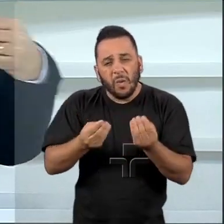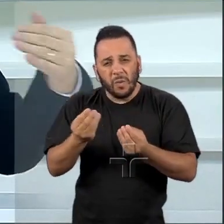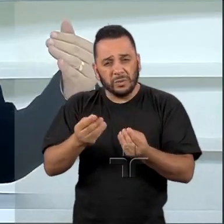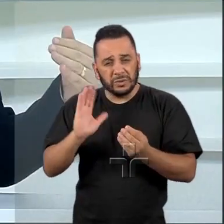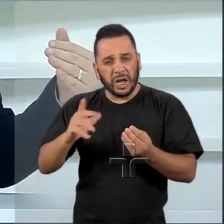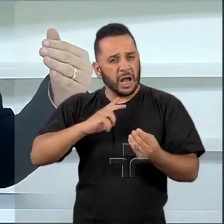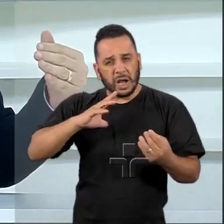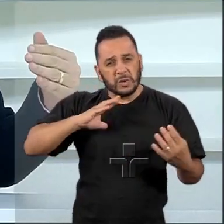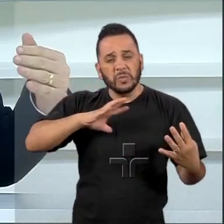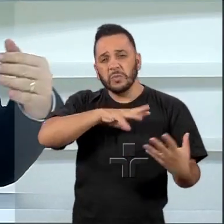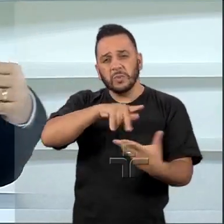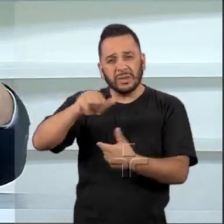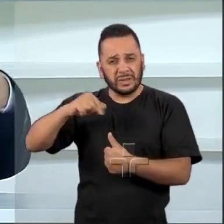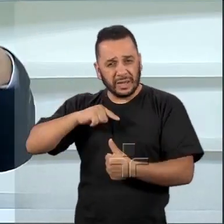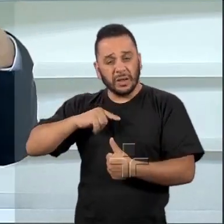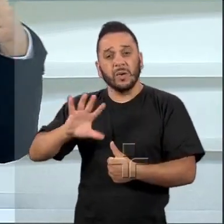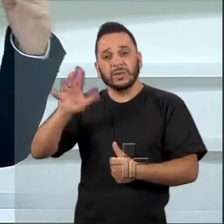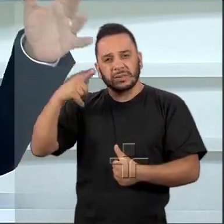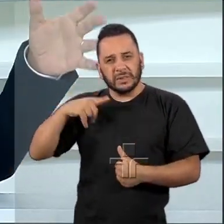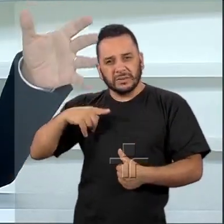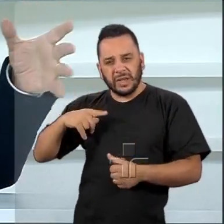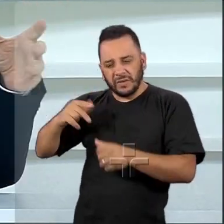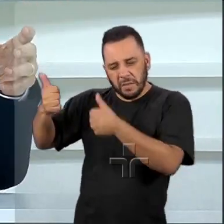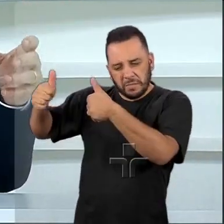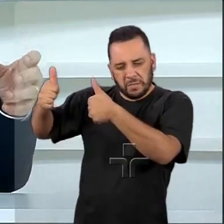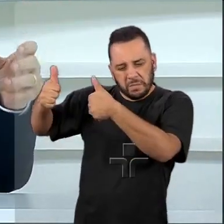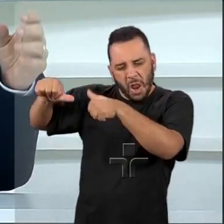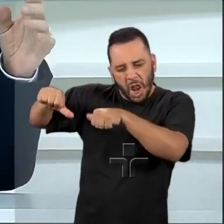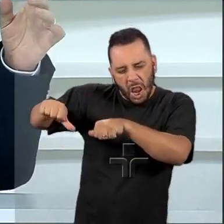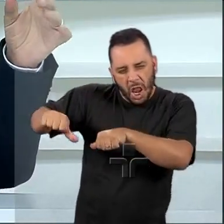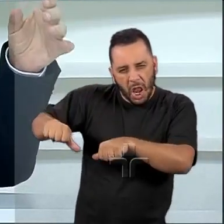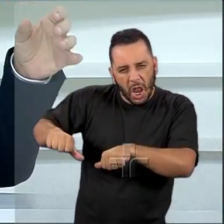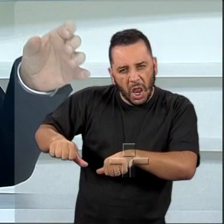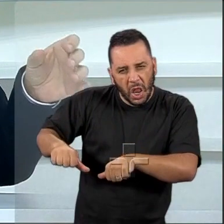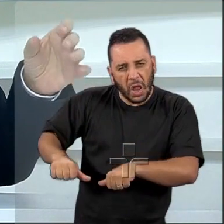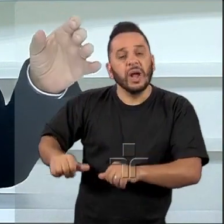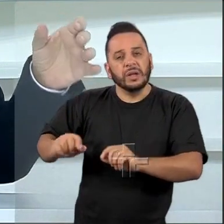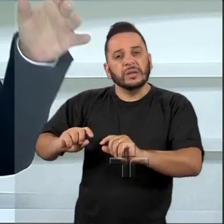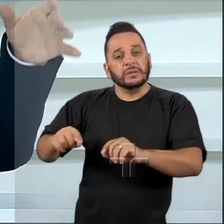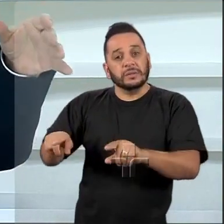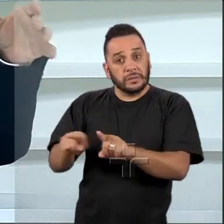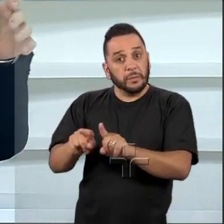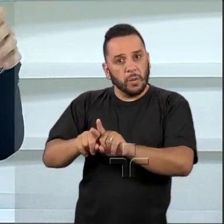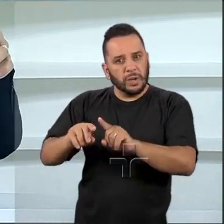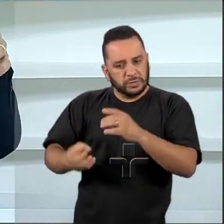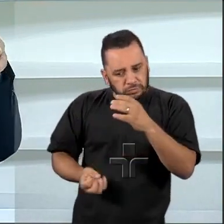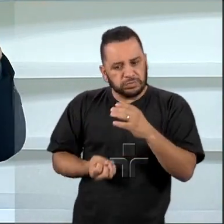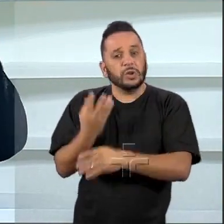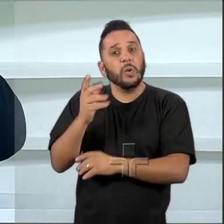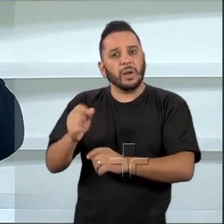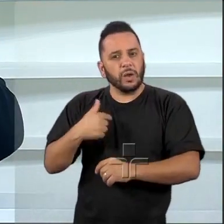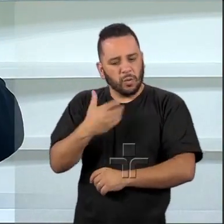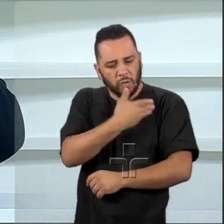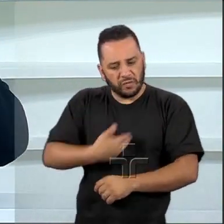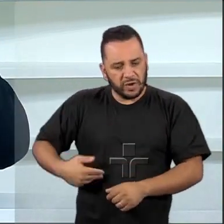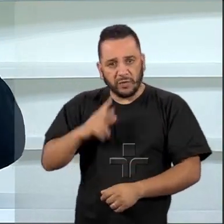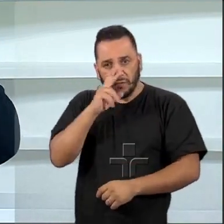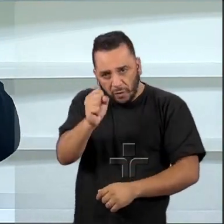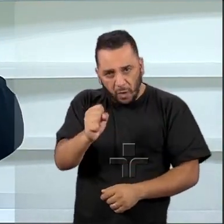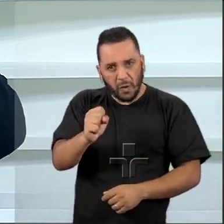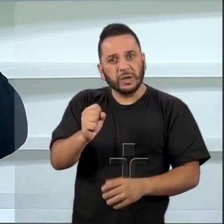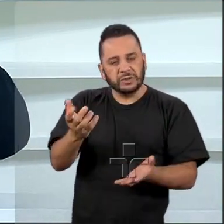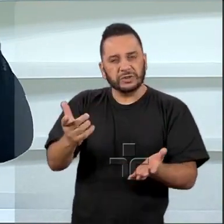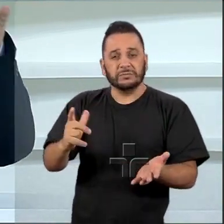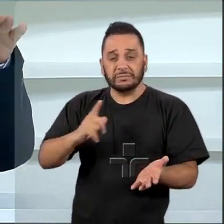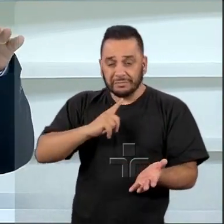no mundo inteiro. Né? Governos fortes, Estado forte, movimento a favor do Estado forte. A gente está vendo